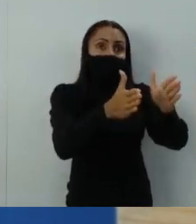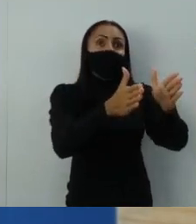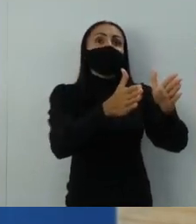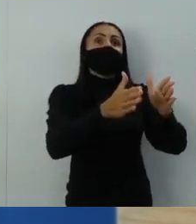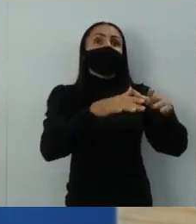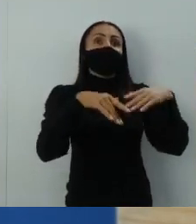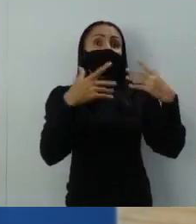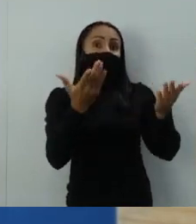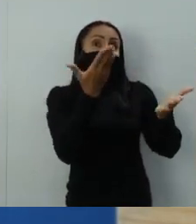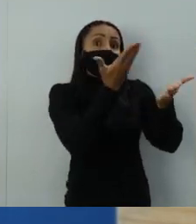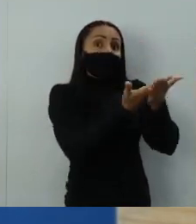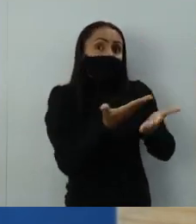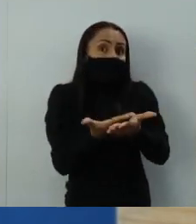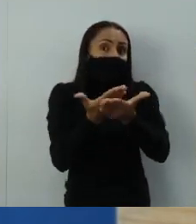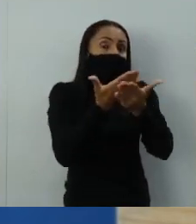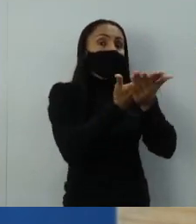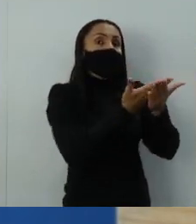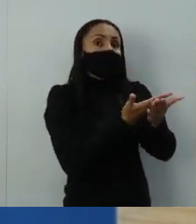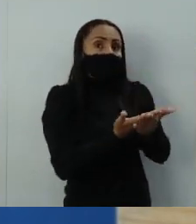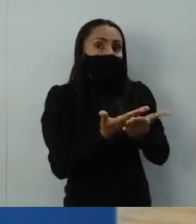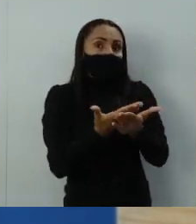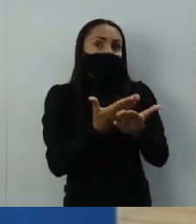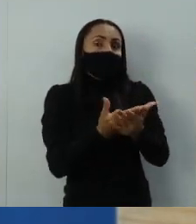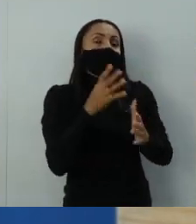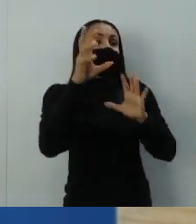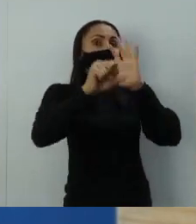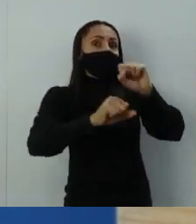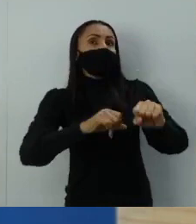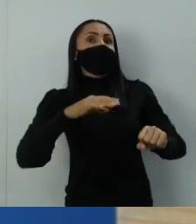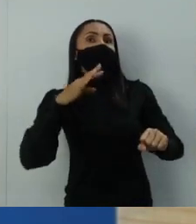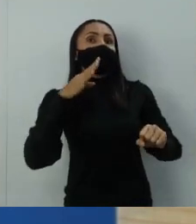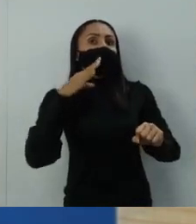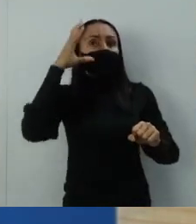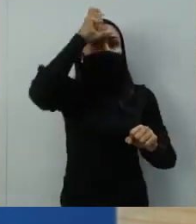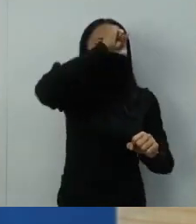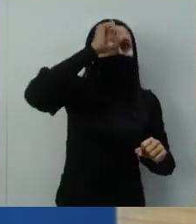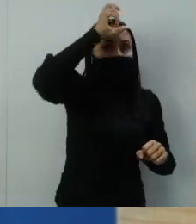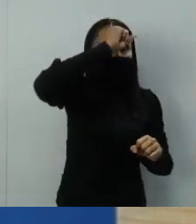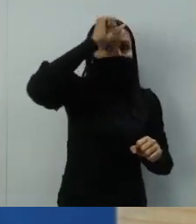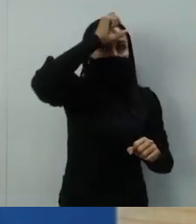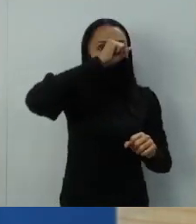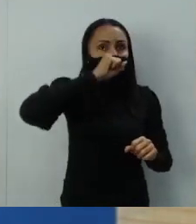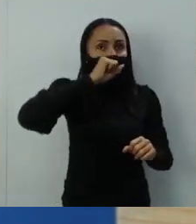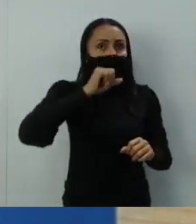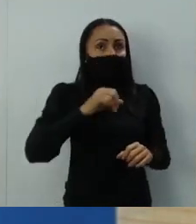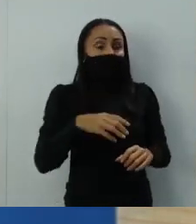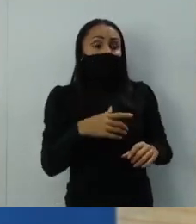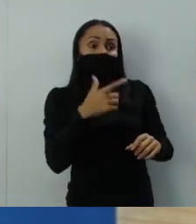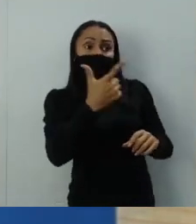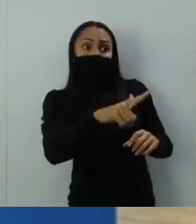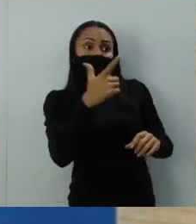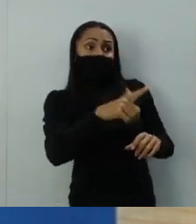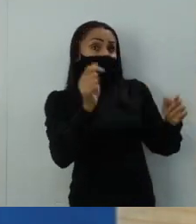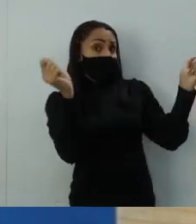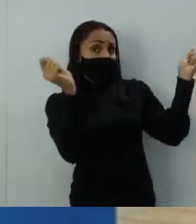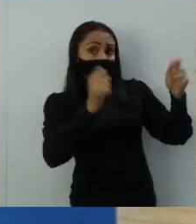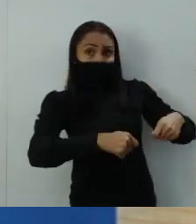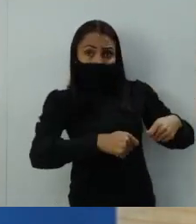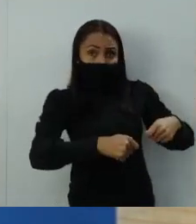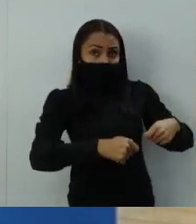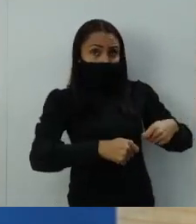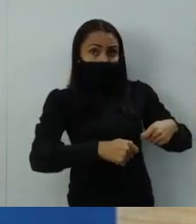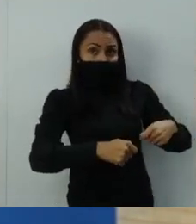e quer buscar o conhecimento como a filosofia ensina. Se ele não tem capacidade para isso, ele não